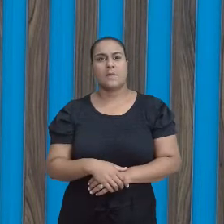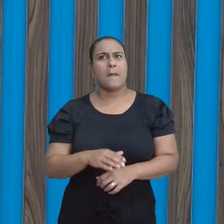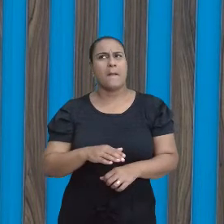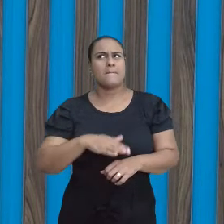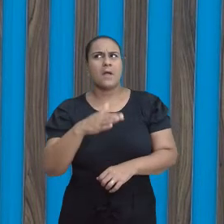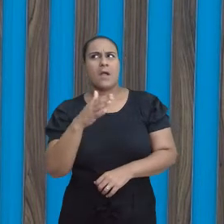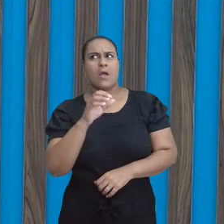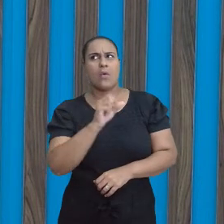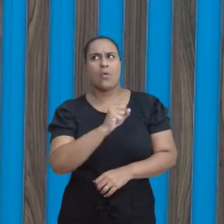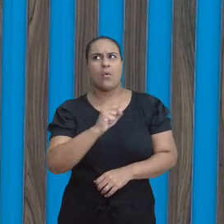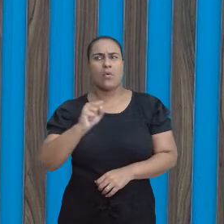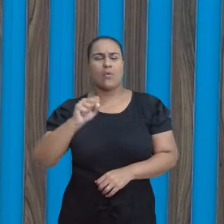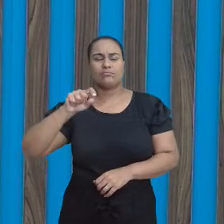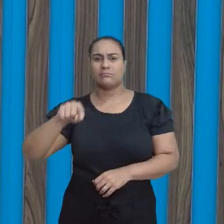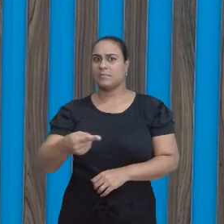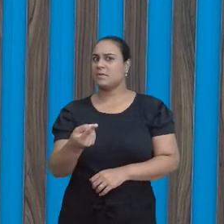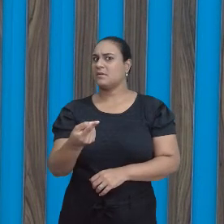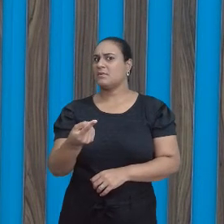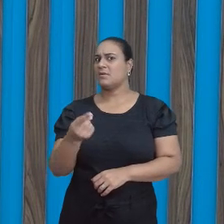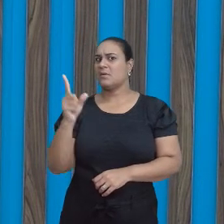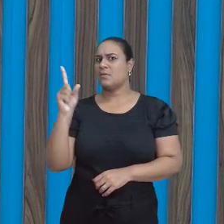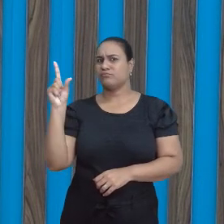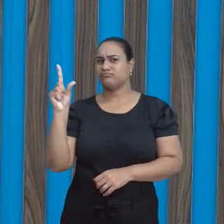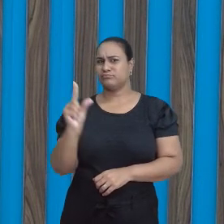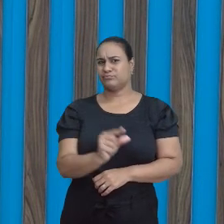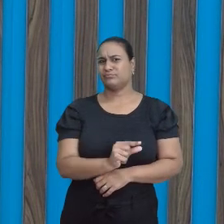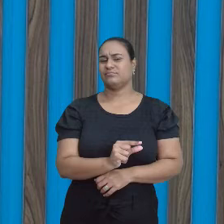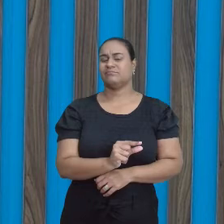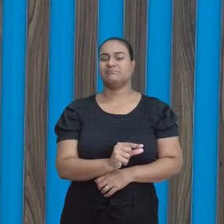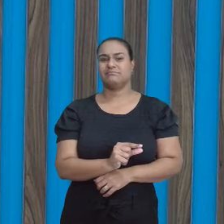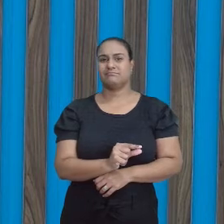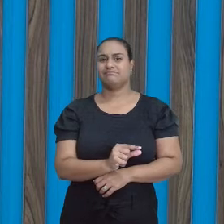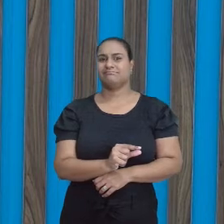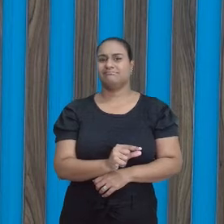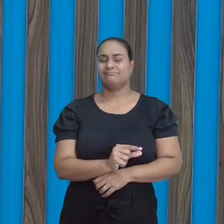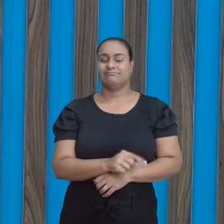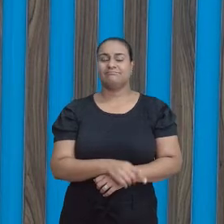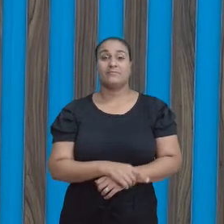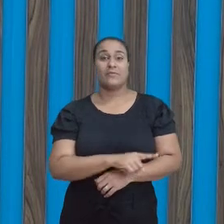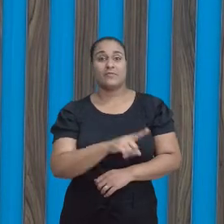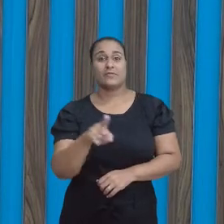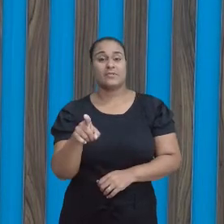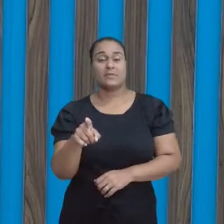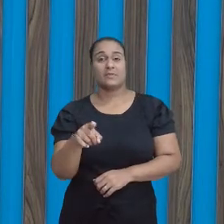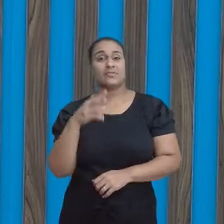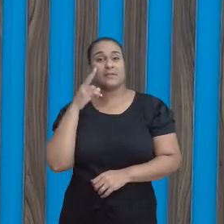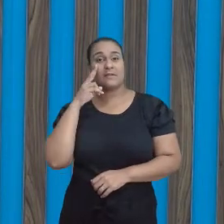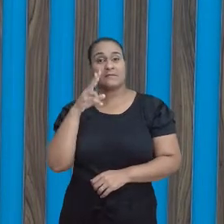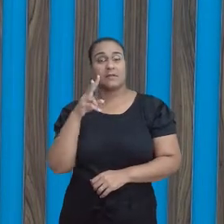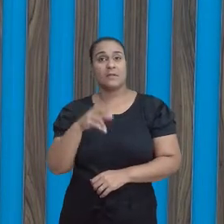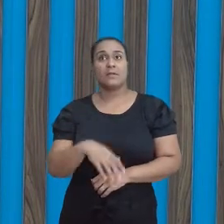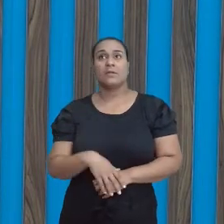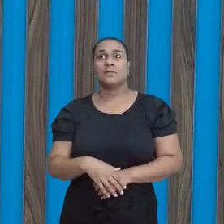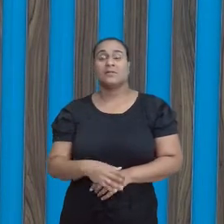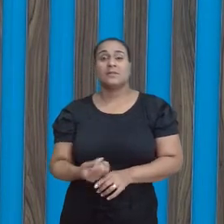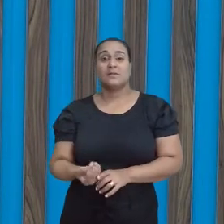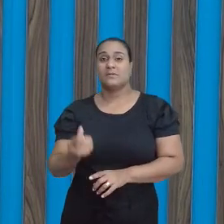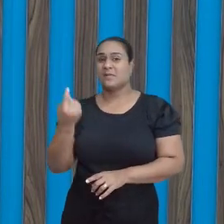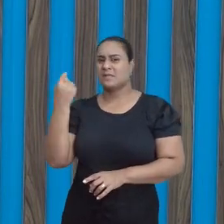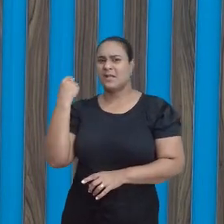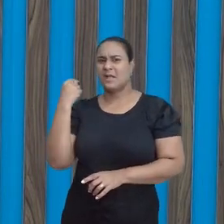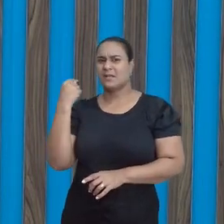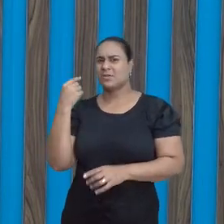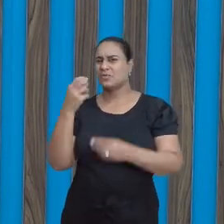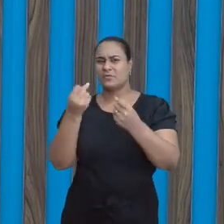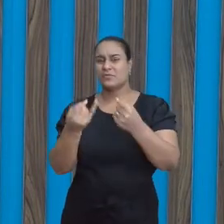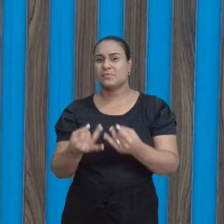mil. Impressionante, gente, tá? O que aconteceu aqui, tá? Vocês já ouviram isso lá atrás com os bandeirantes, eu não vou entrar nesse mérito.